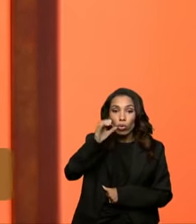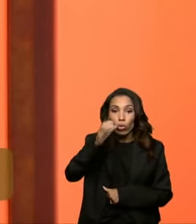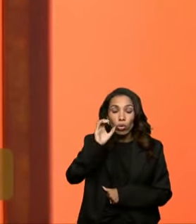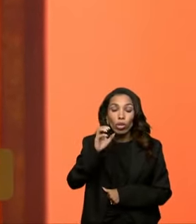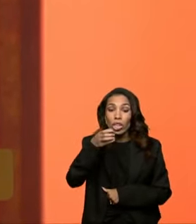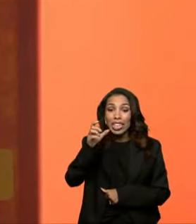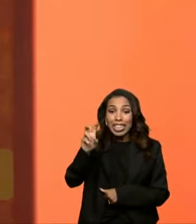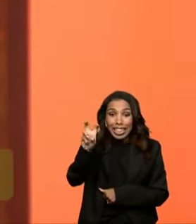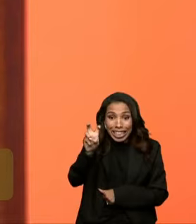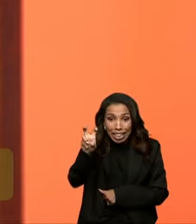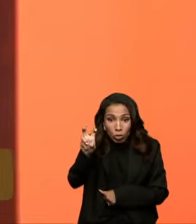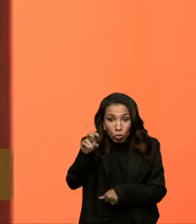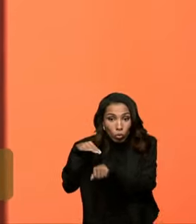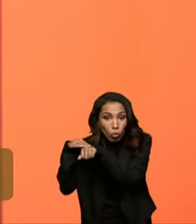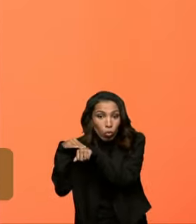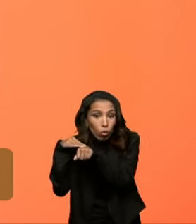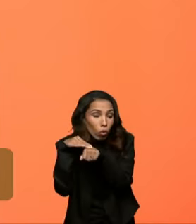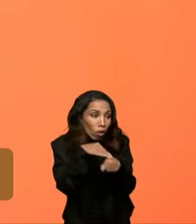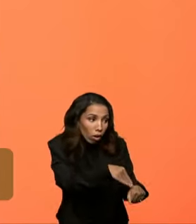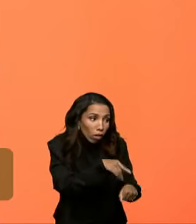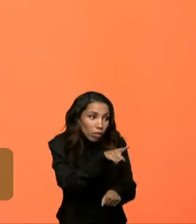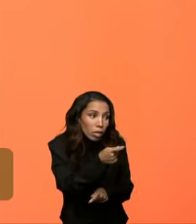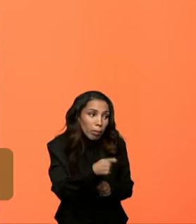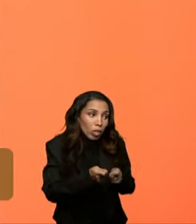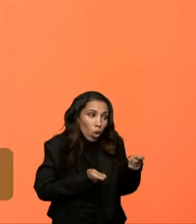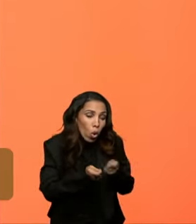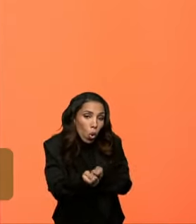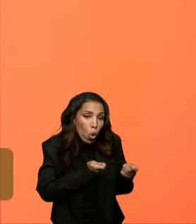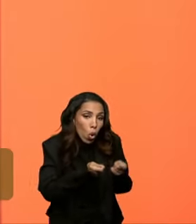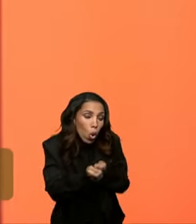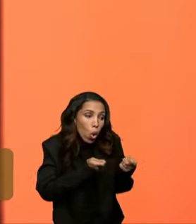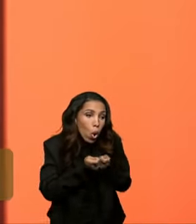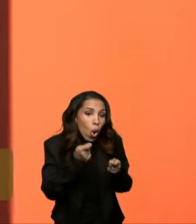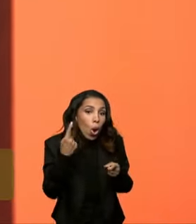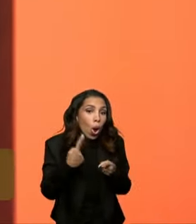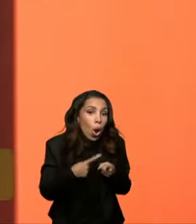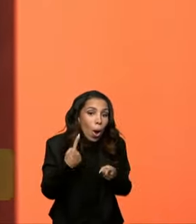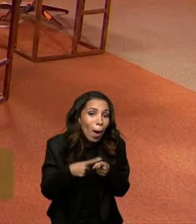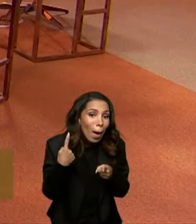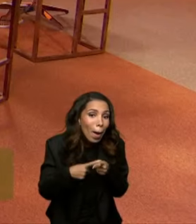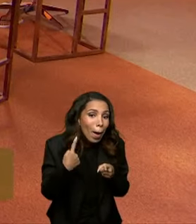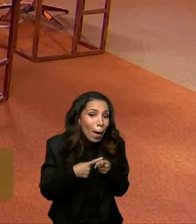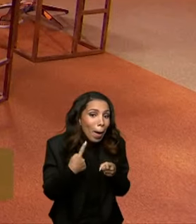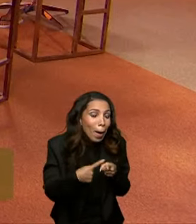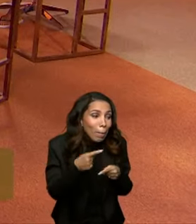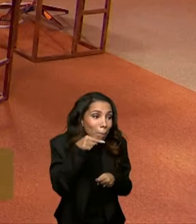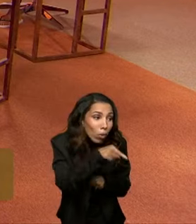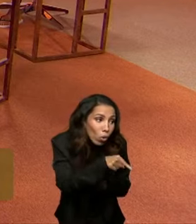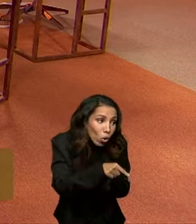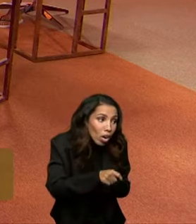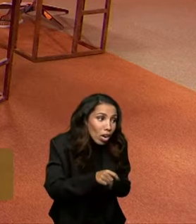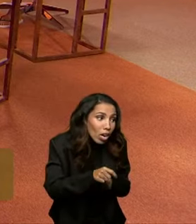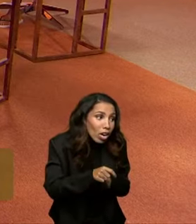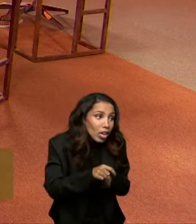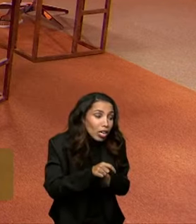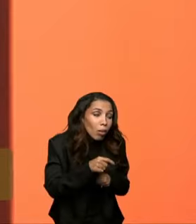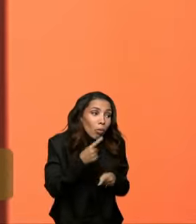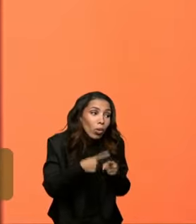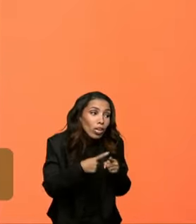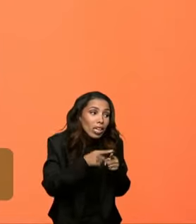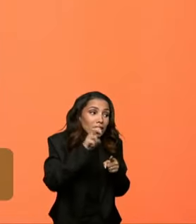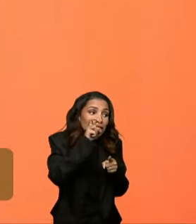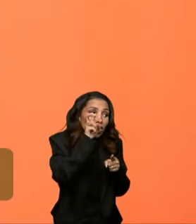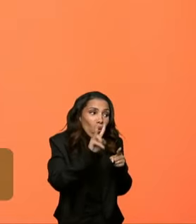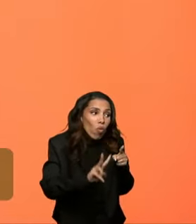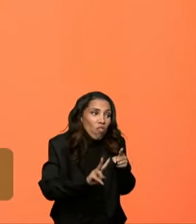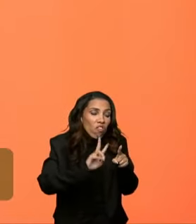senhor tem que dar uma regulada, porque aqui uma coisa vai 5 cervejas e mais. Aí o